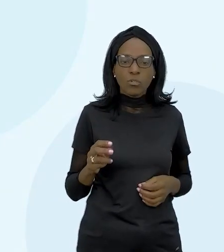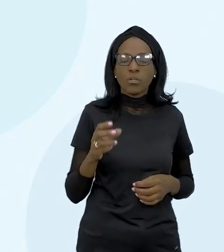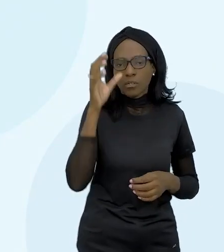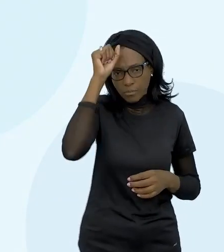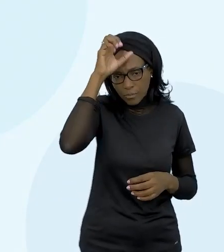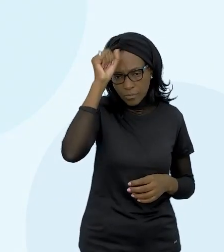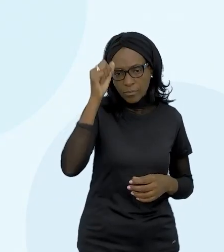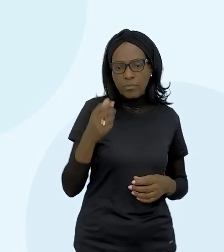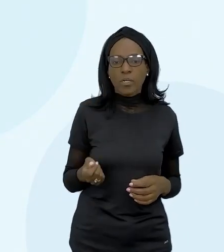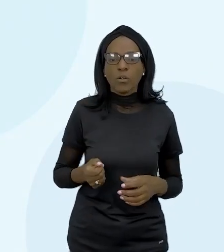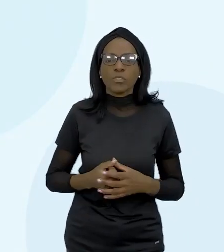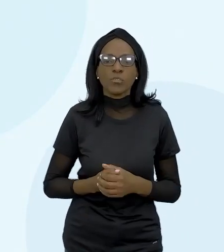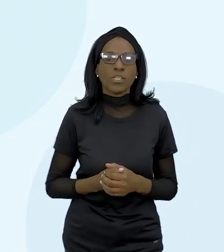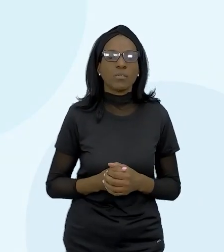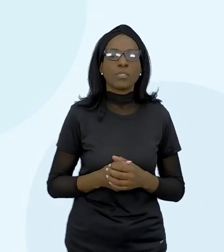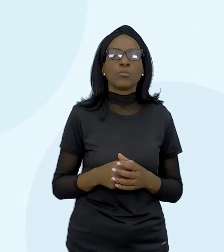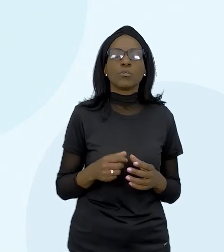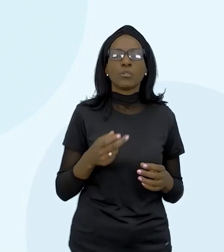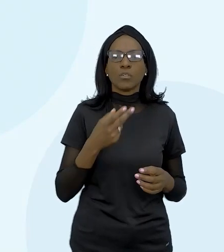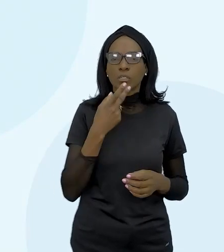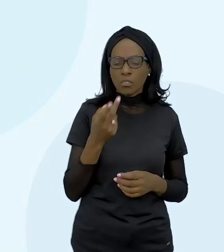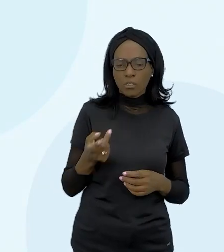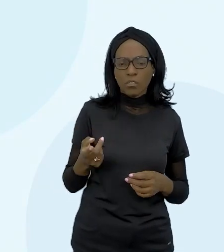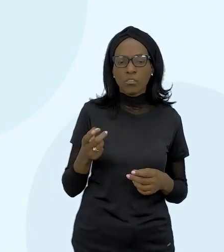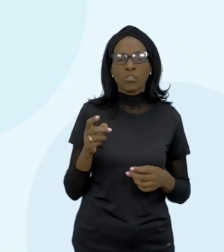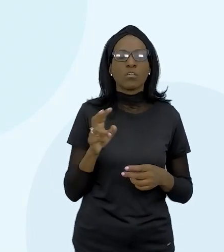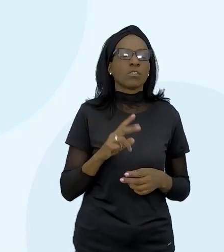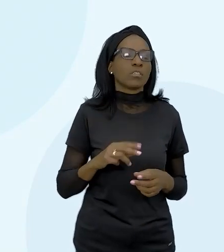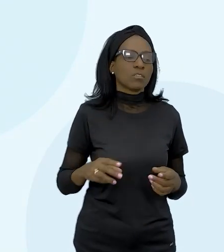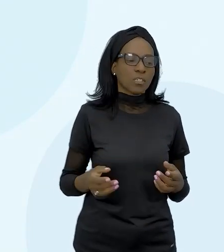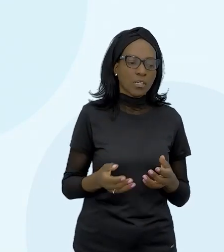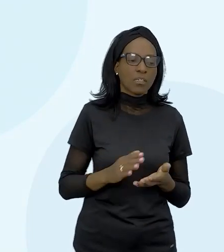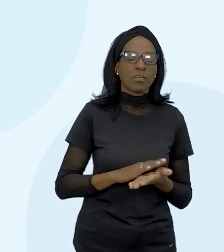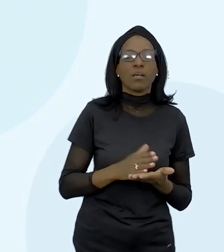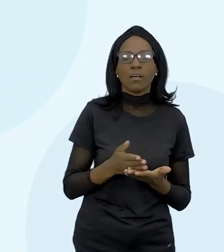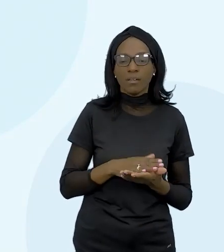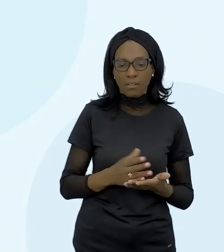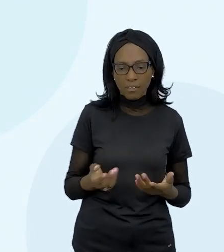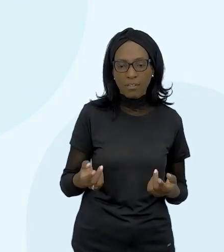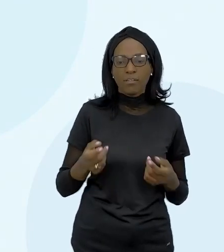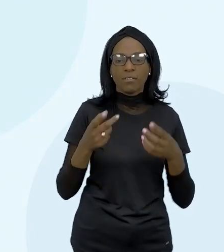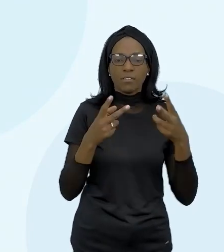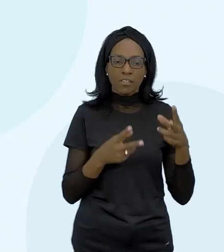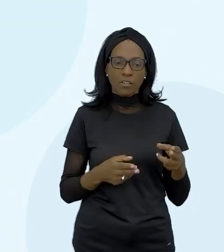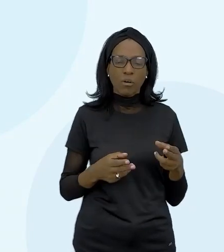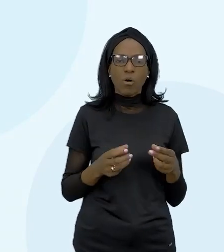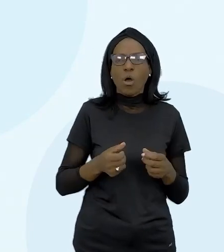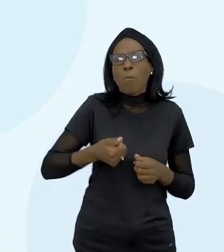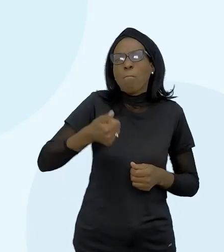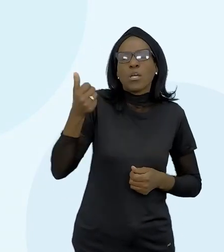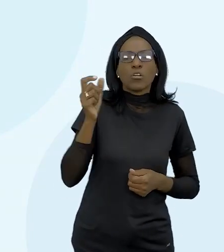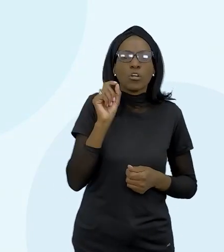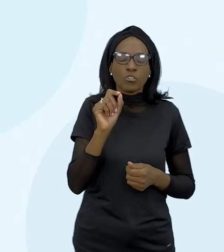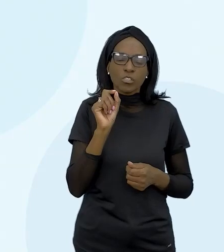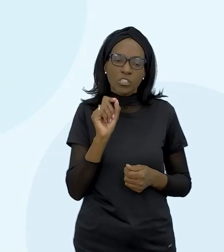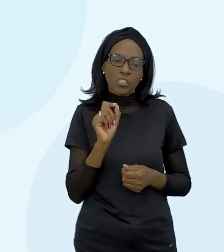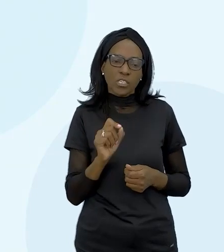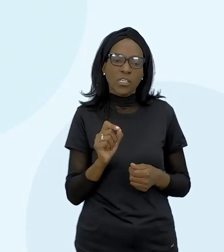professor possa verificar, como a Vivi acabou de comentar, né? Qual que é a melhor forma